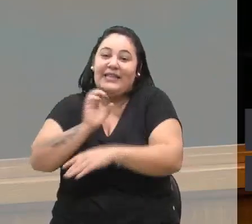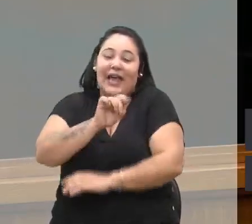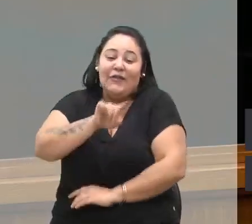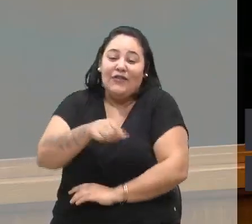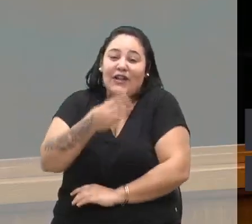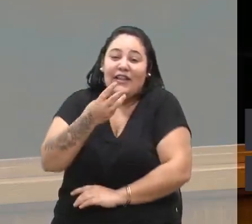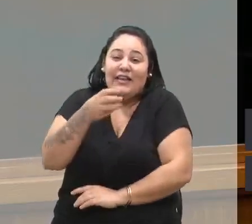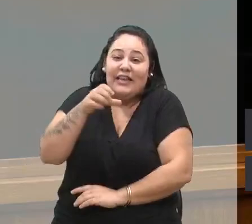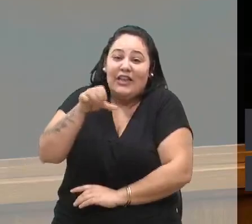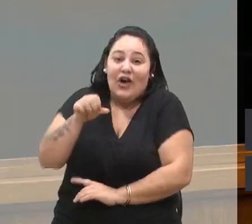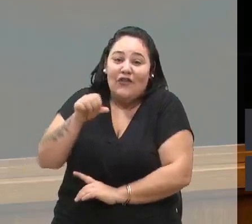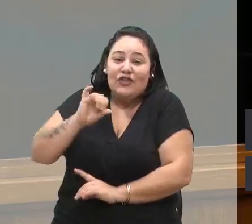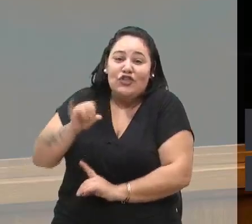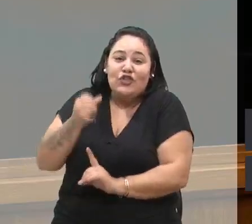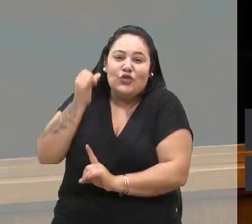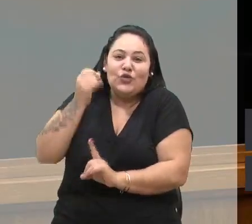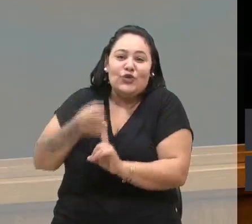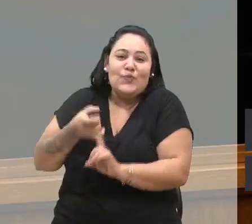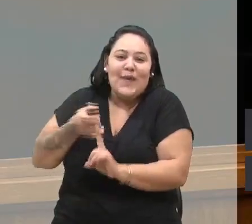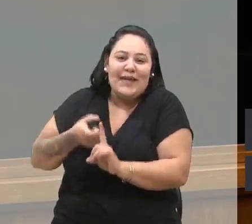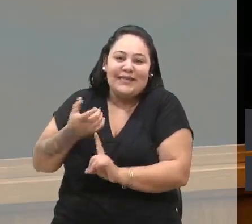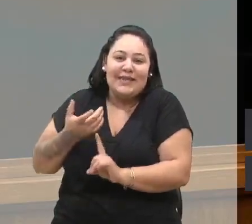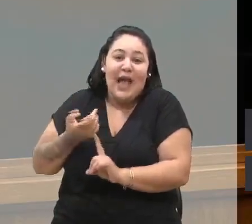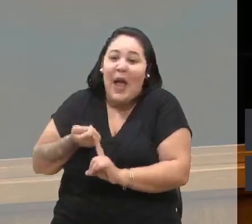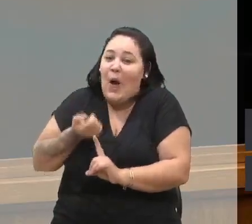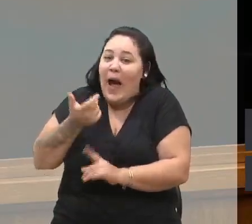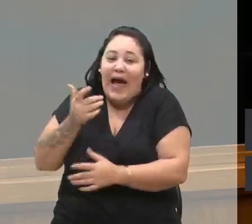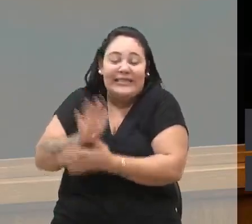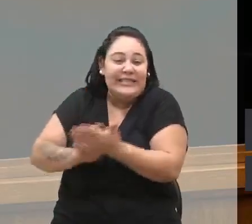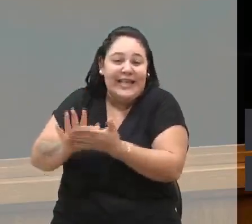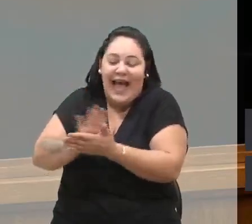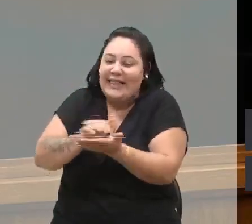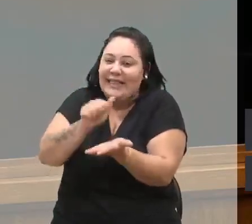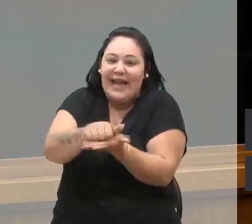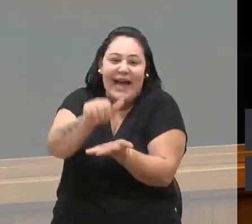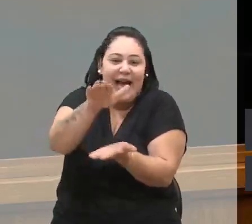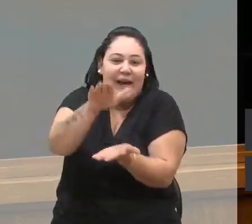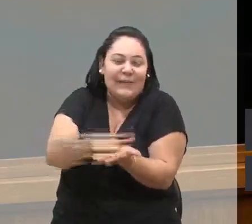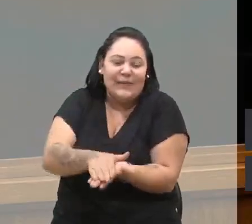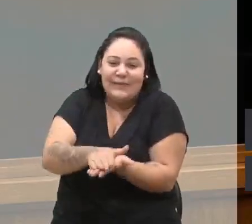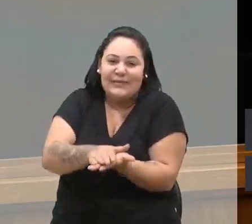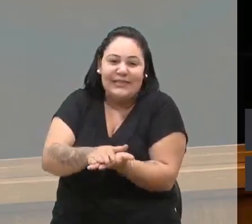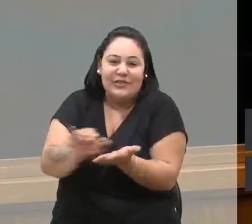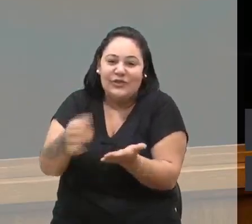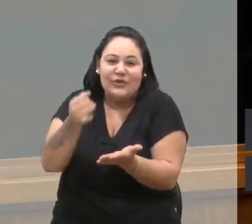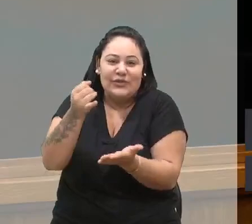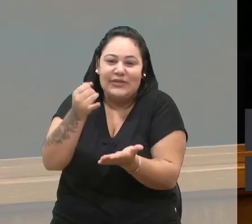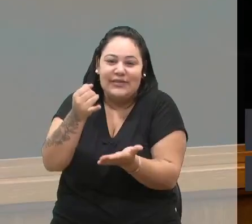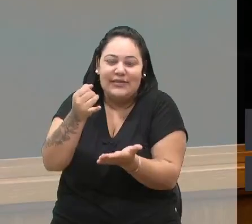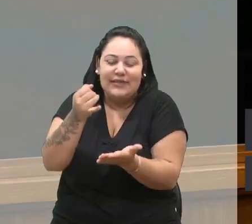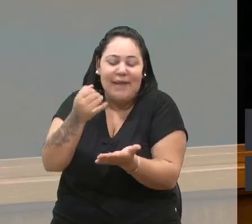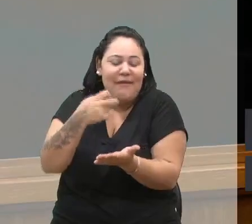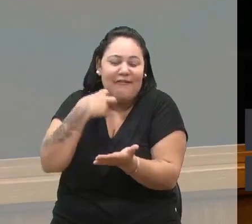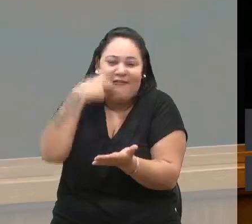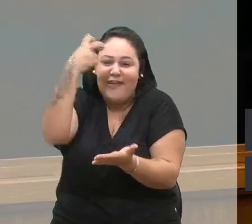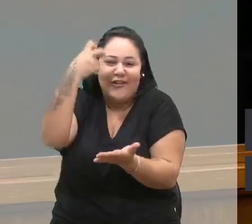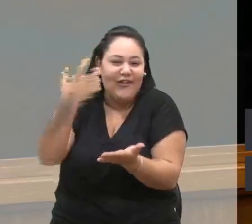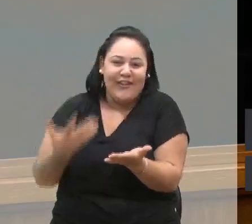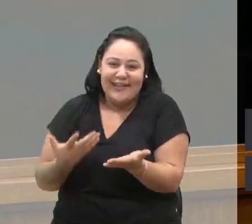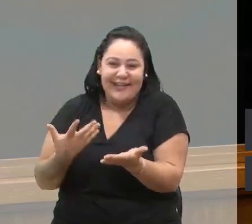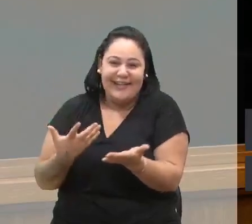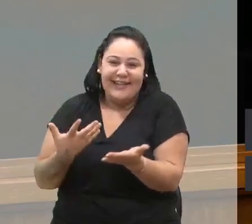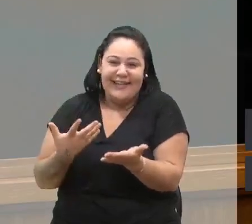0,39% ao mês. Uma parte, vereador. Então, isto é, no mínimo, uma vergonha para